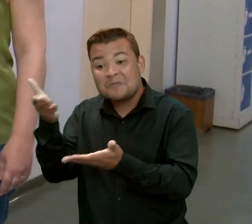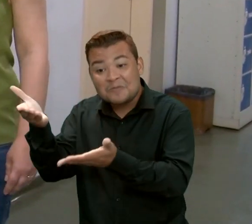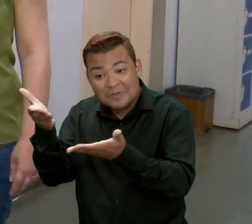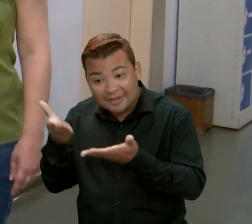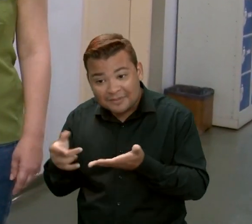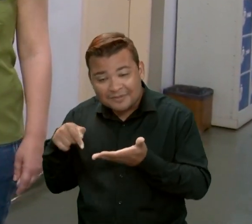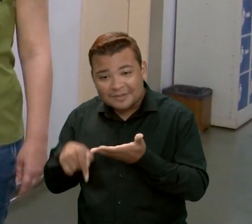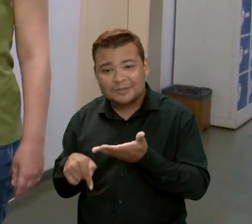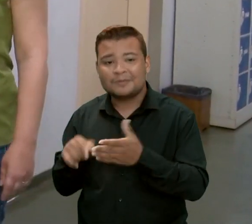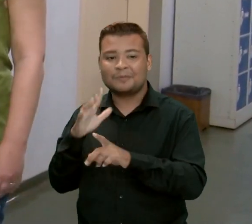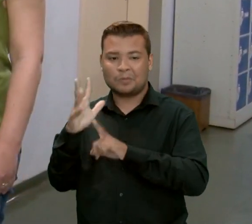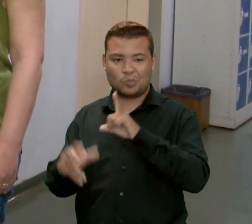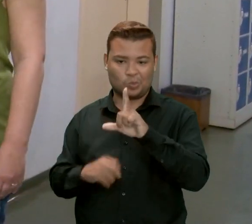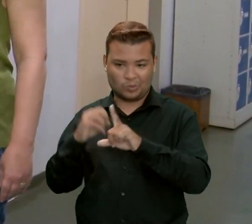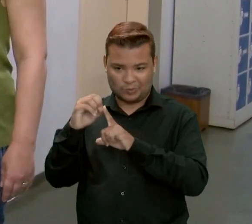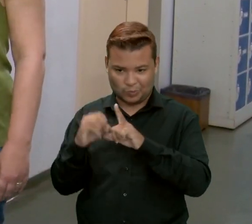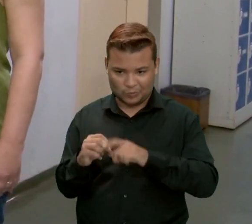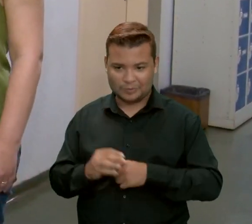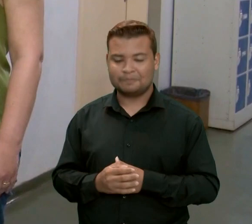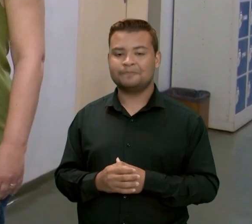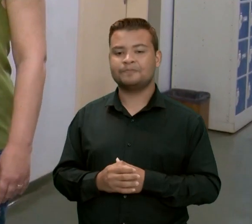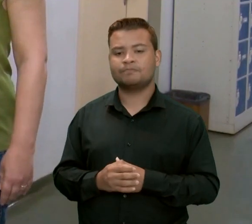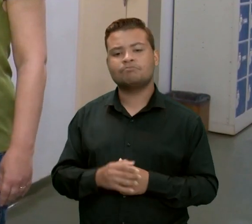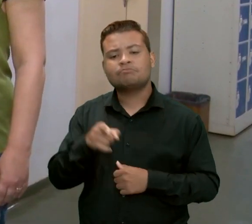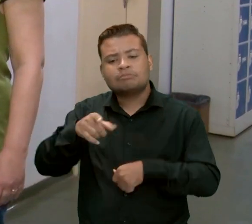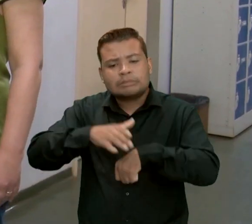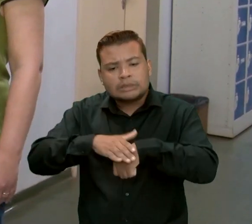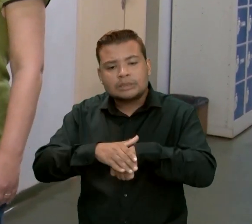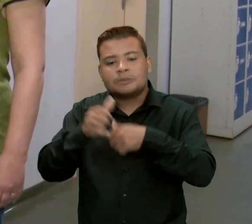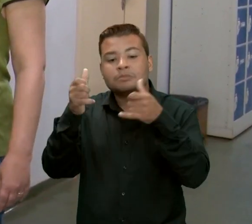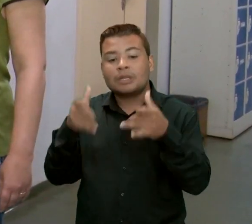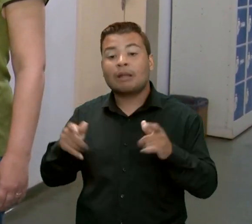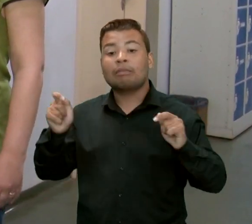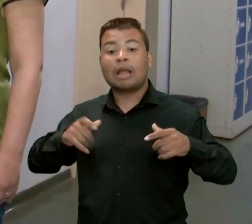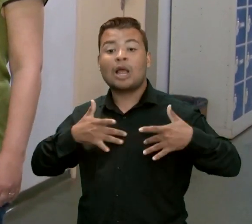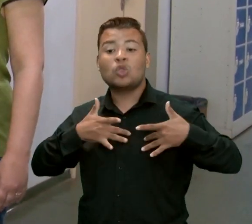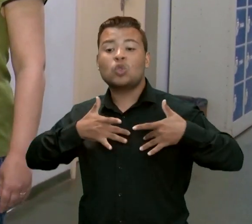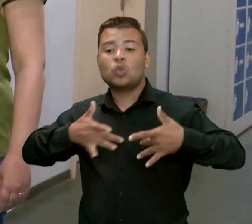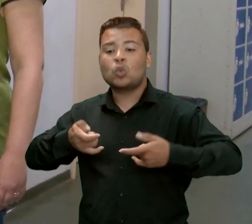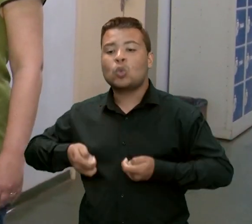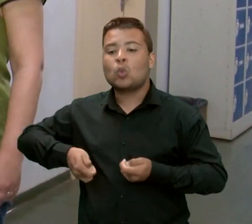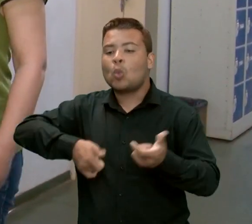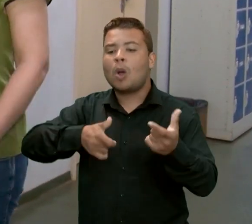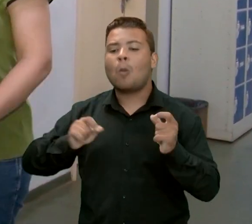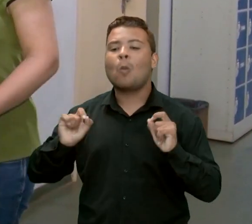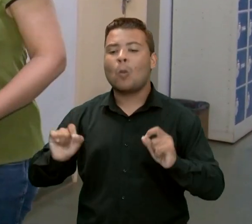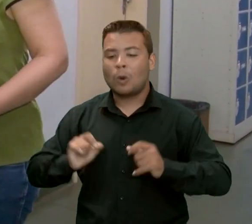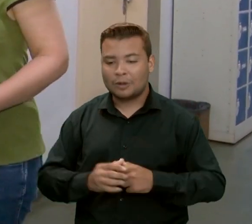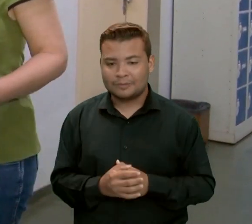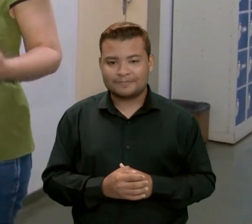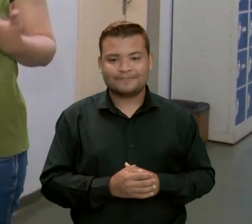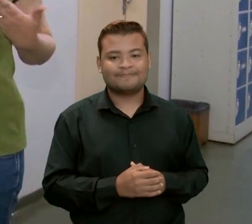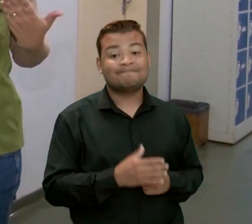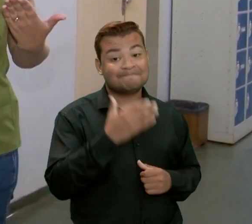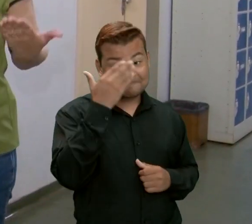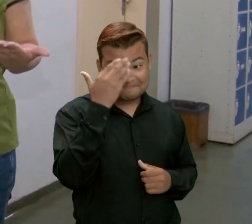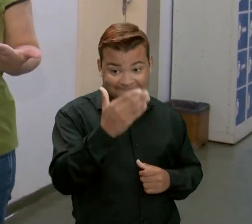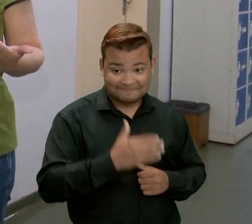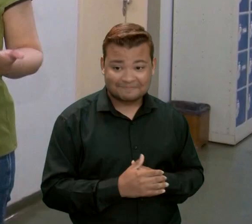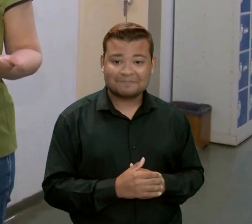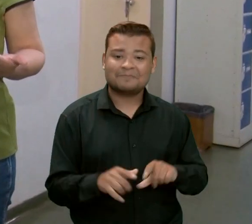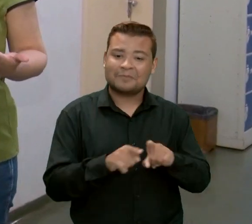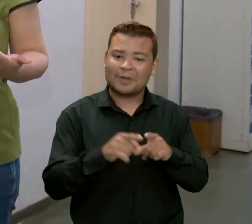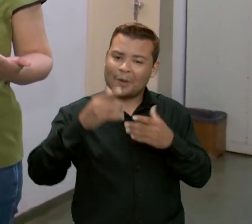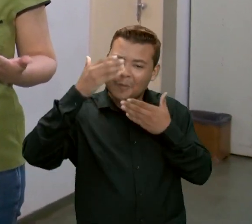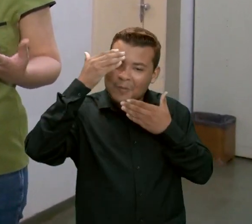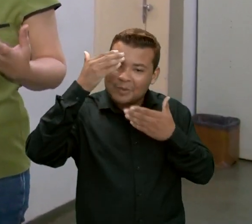nosso programa e fala para a gente o que pode ser doado aqui nessa campanha de arrecadação. Obrigada, e assim, obrigada também